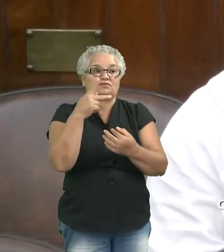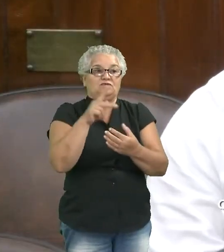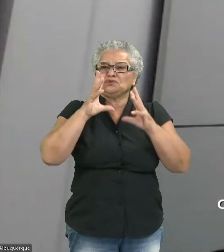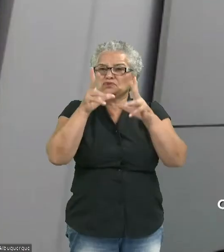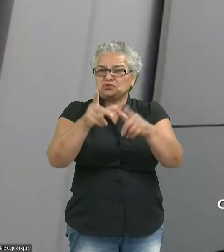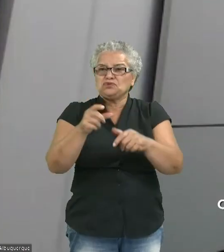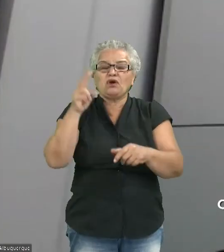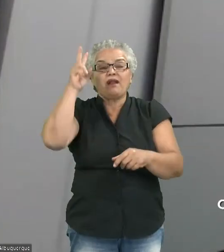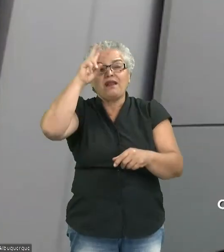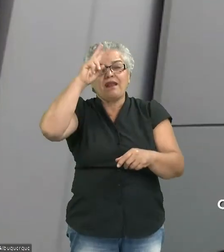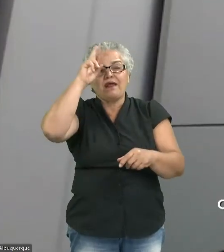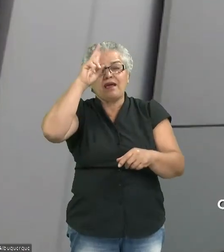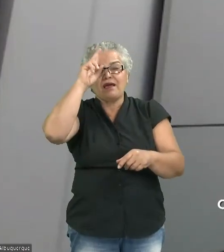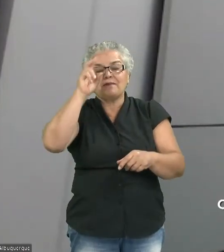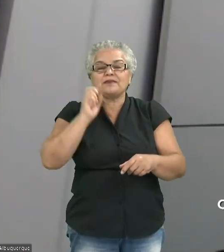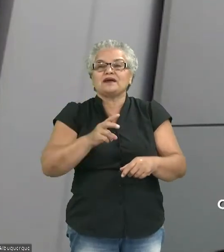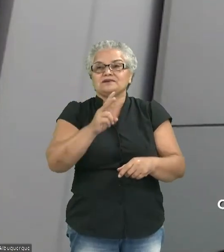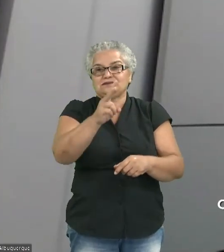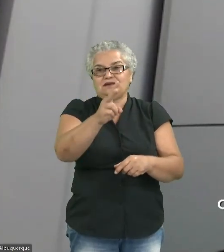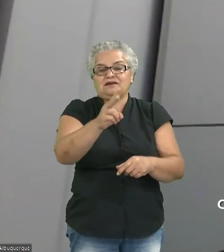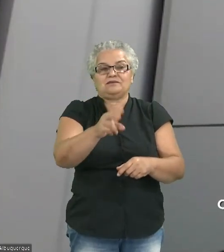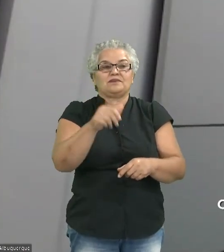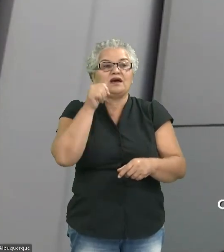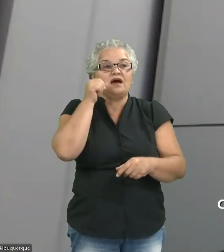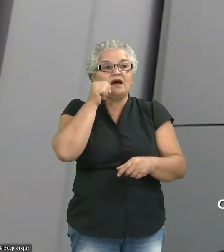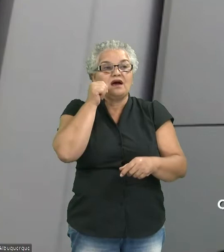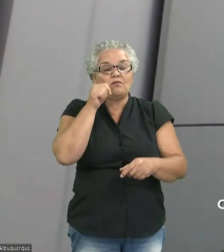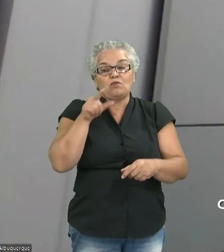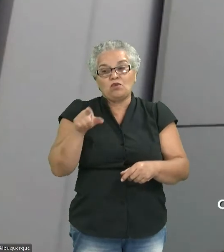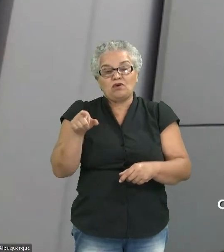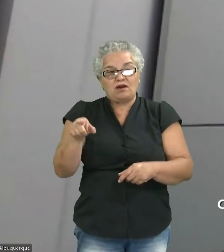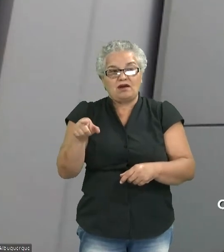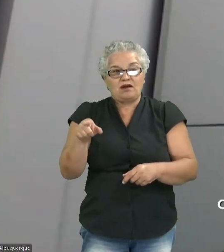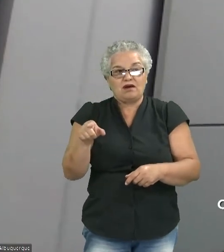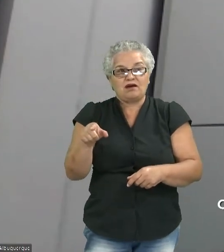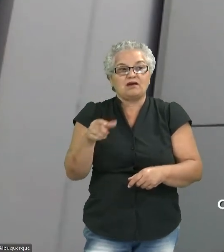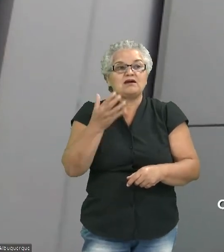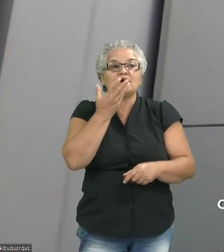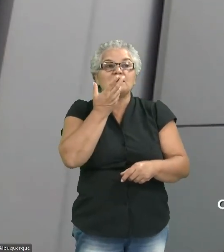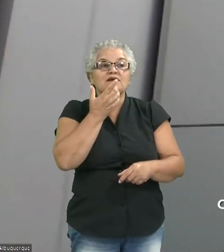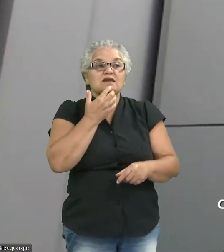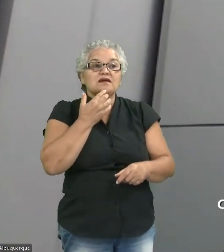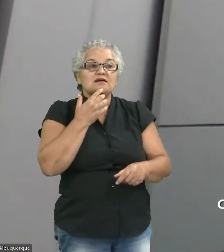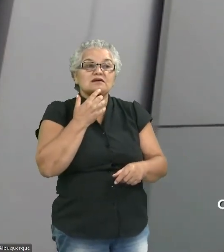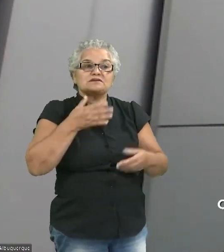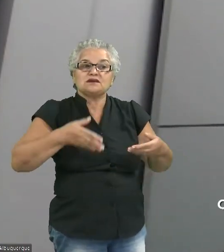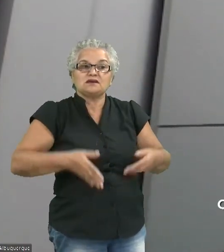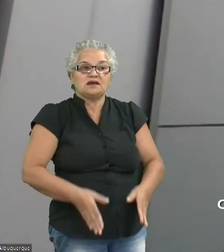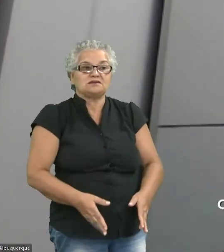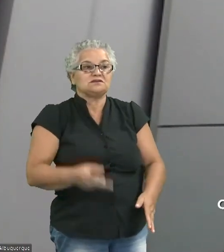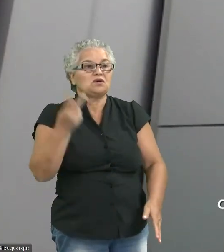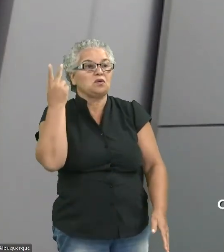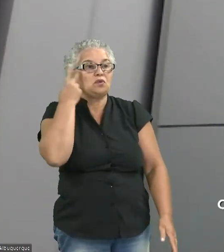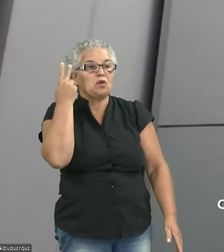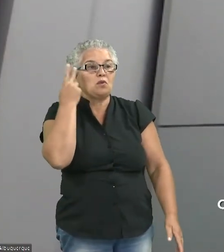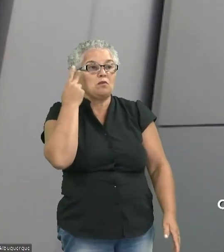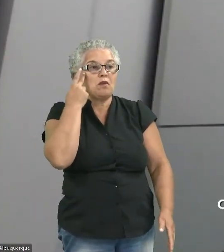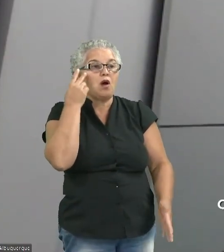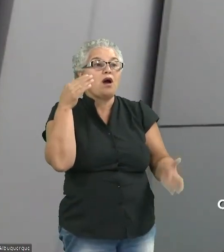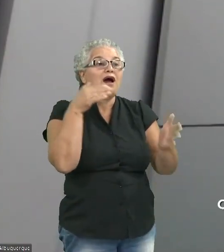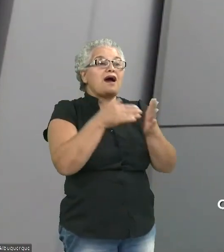lembrança. Nossa homenageada foi uma criança normal durante seus seis primeiros meses de vida,